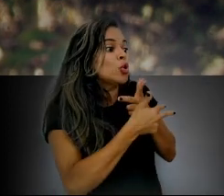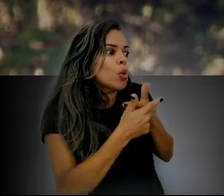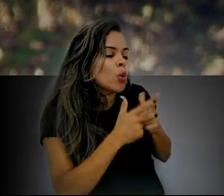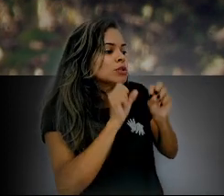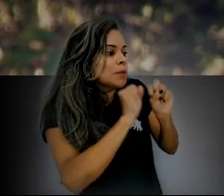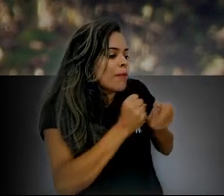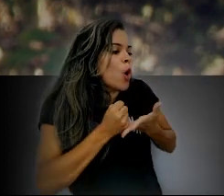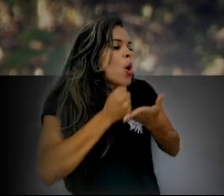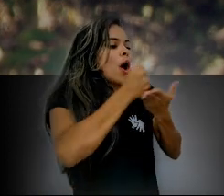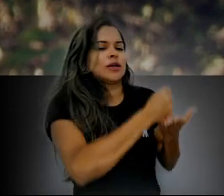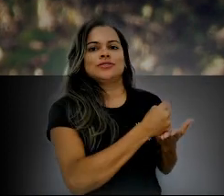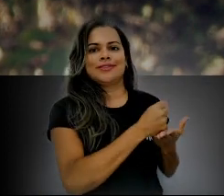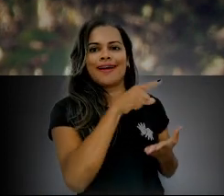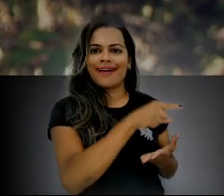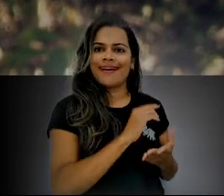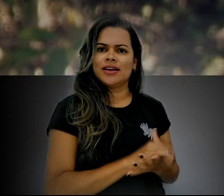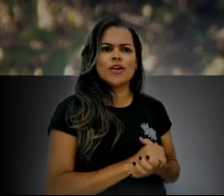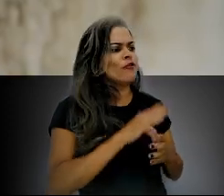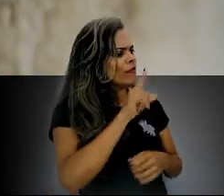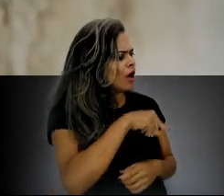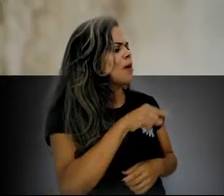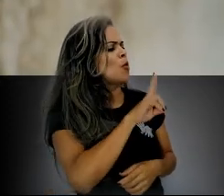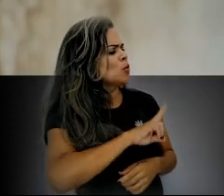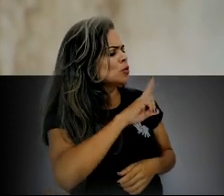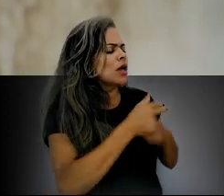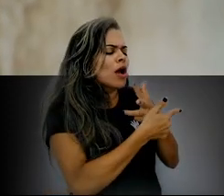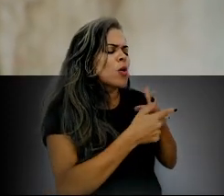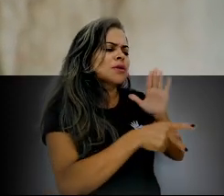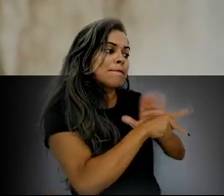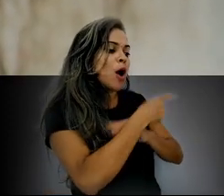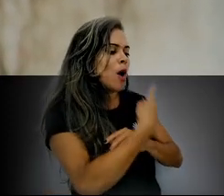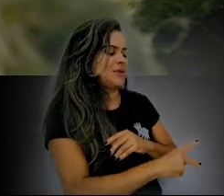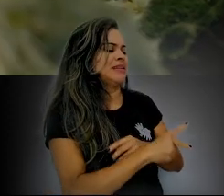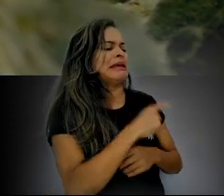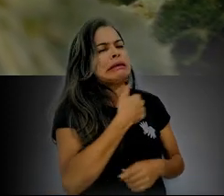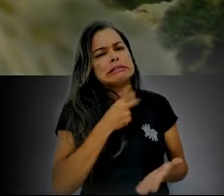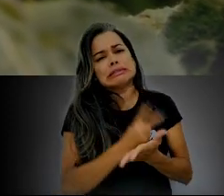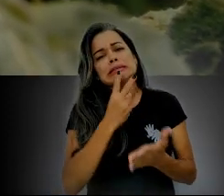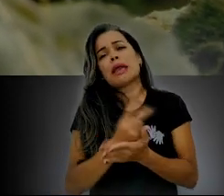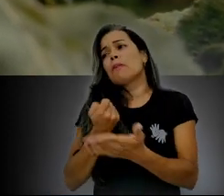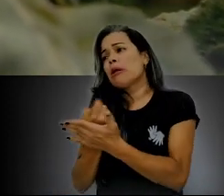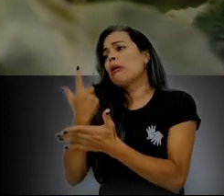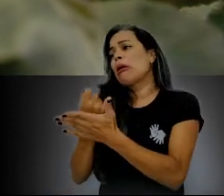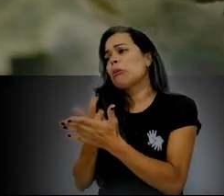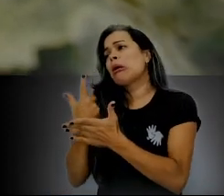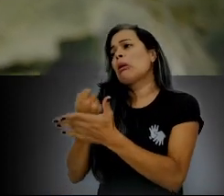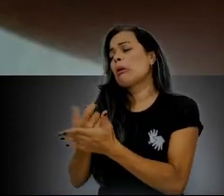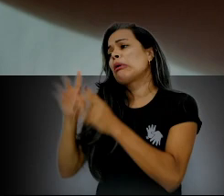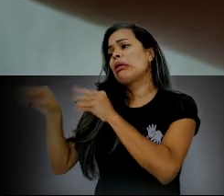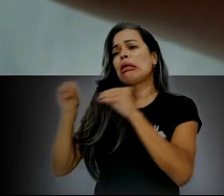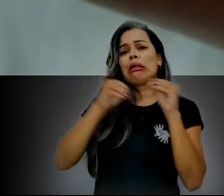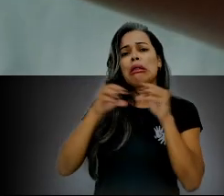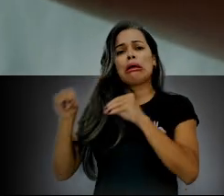você tem isso é isso e isso na sua nas propriedades Então vamos usar aquilo que você tem para Justamente não deixar que o